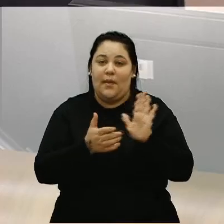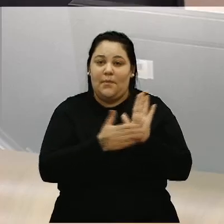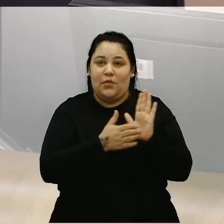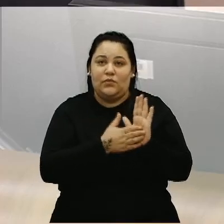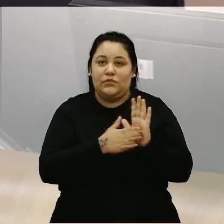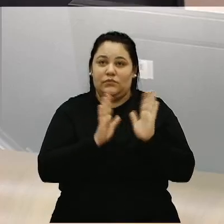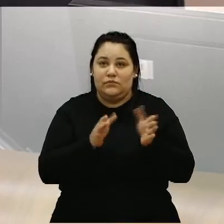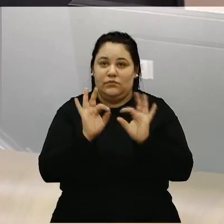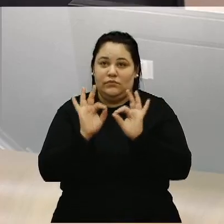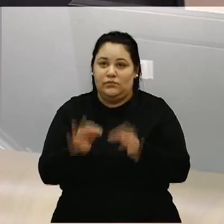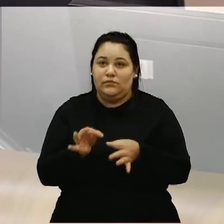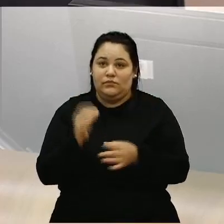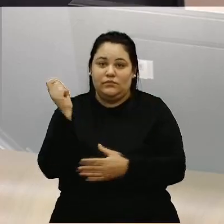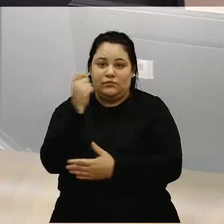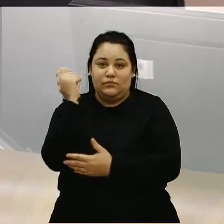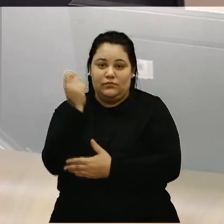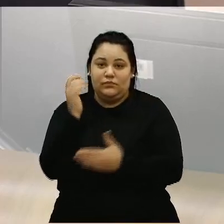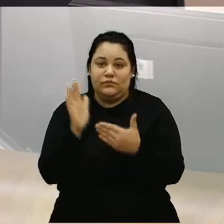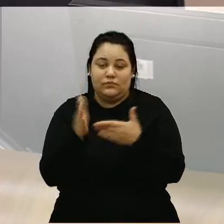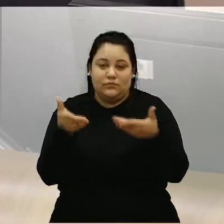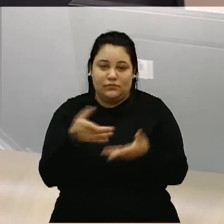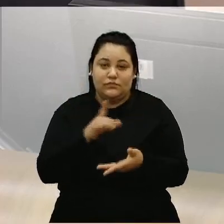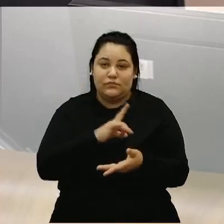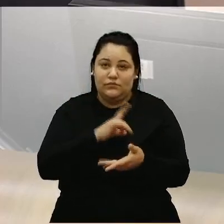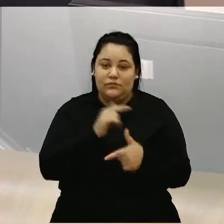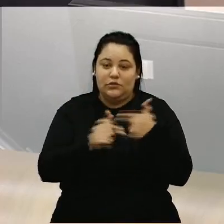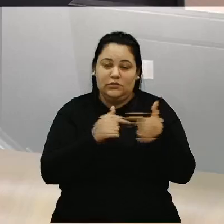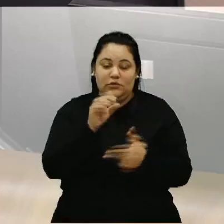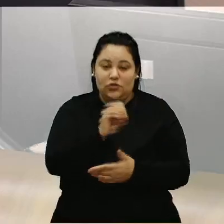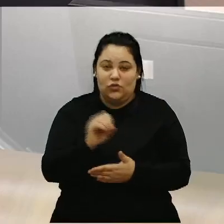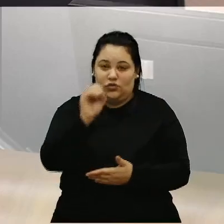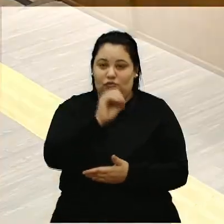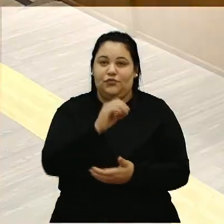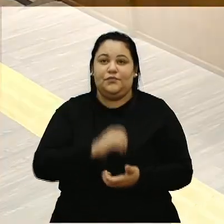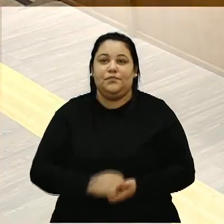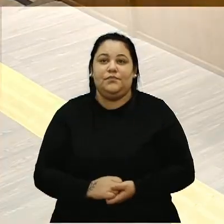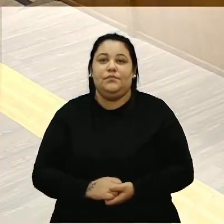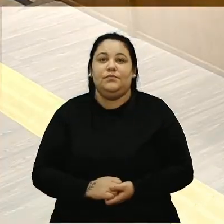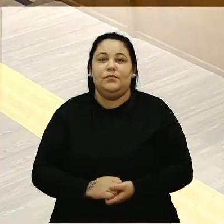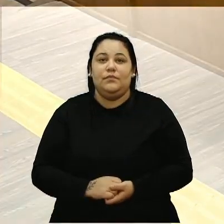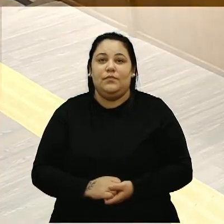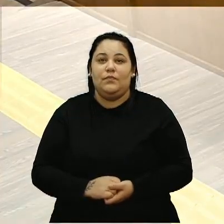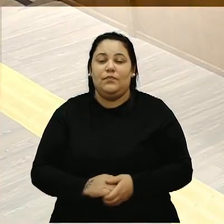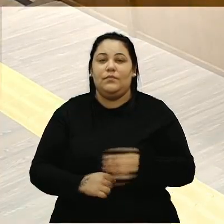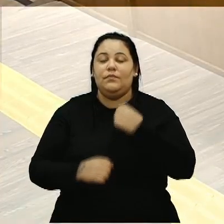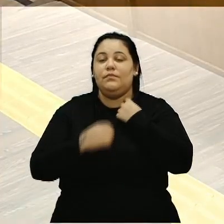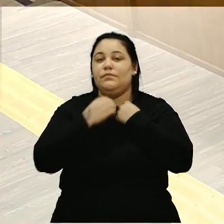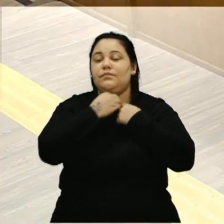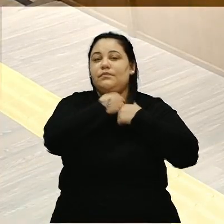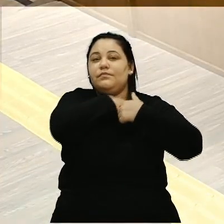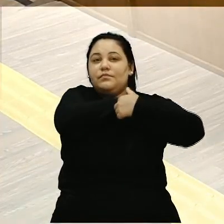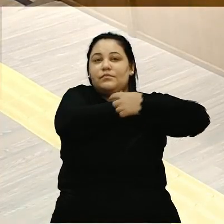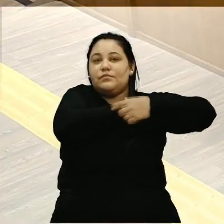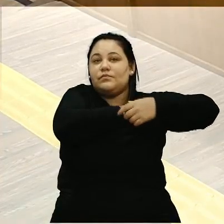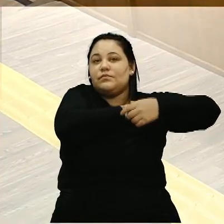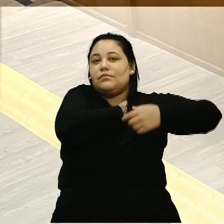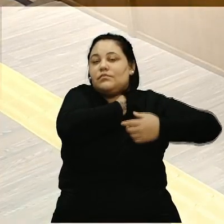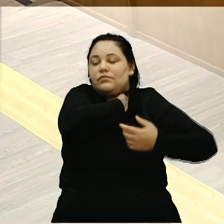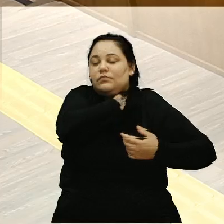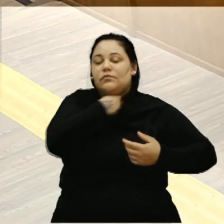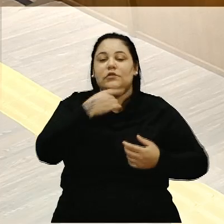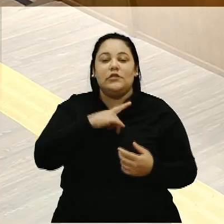governo do estado do Rio Grande do Sul. Exatamente. E até hoje tem uma efetividade muito grande. Não é que deu certo, vereador Felipe, deu muito